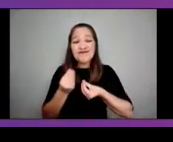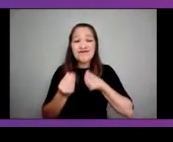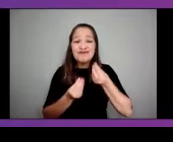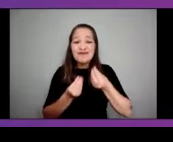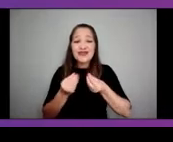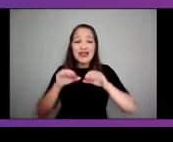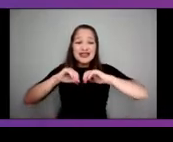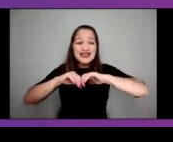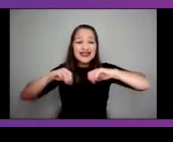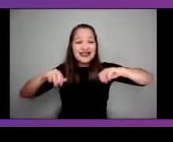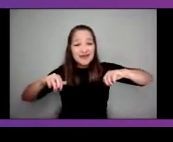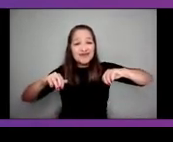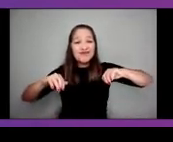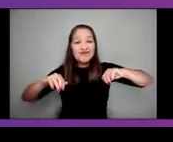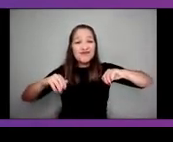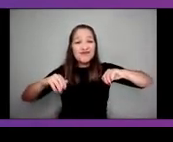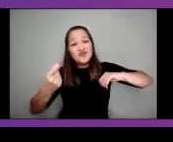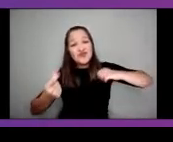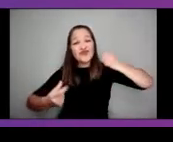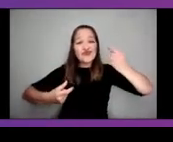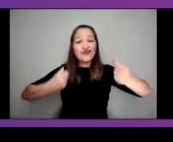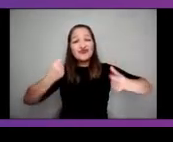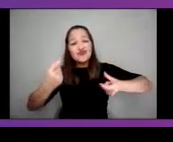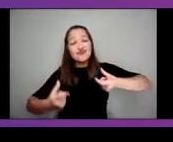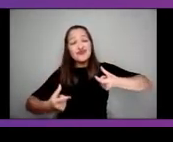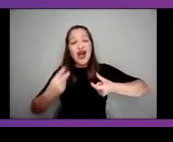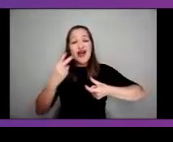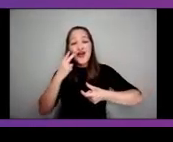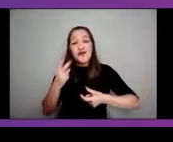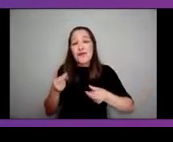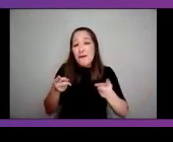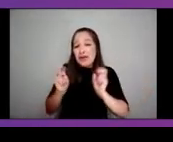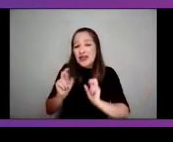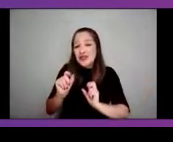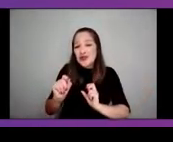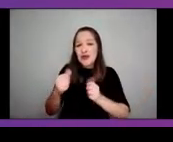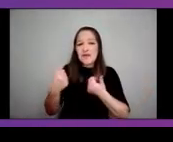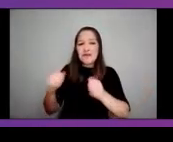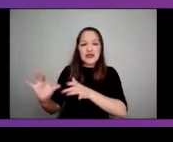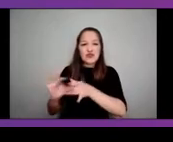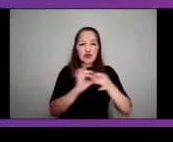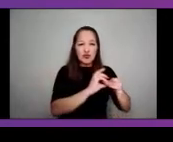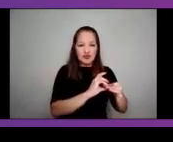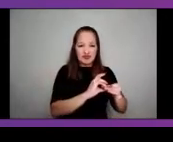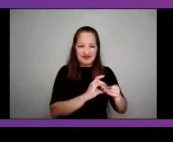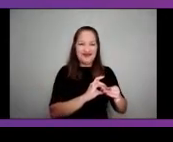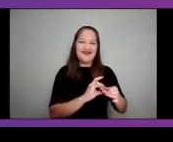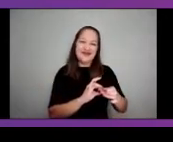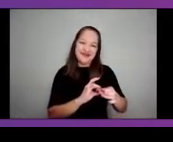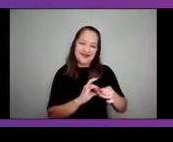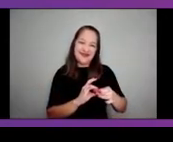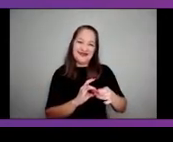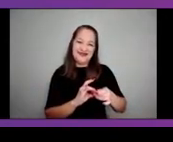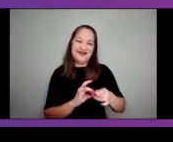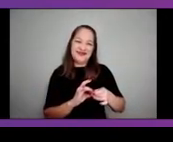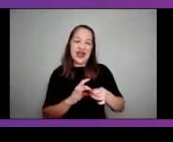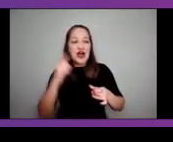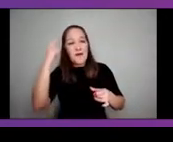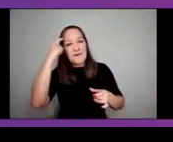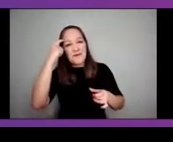mais separada o que o na verdade vejam necessidade conectar e reconectar tudo de digamos daquele tomando um pouco